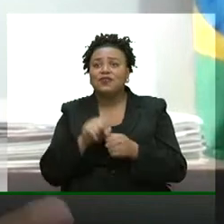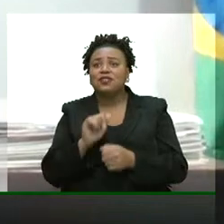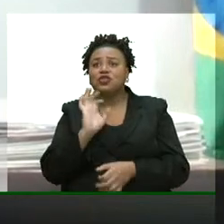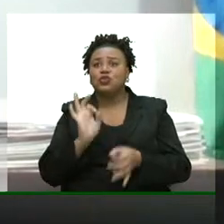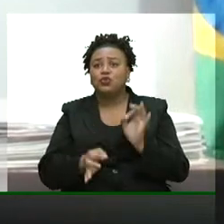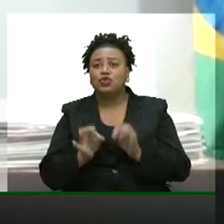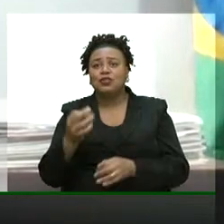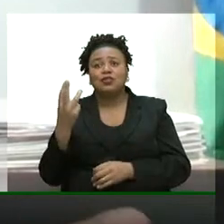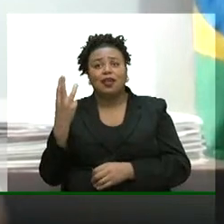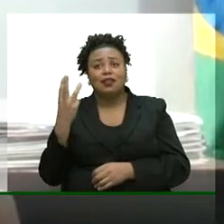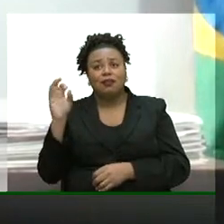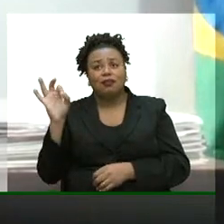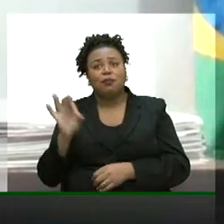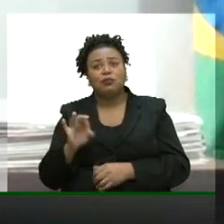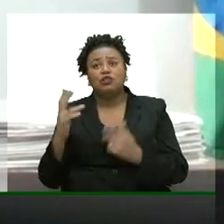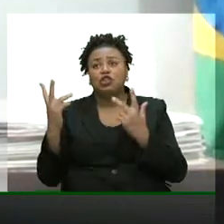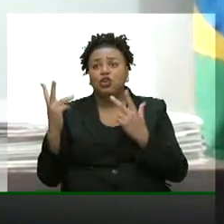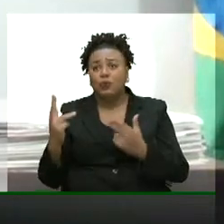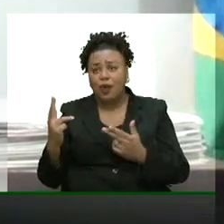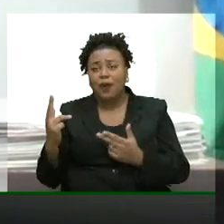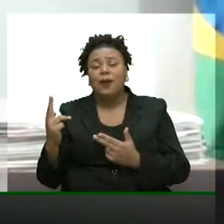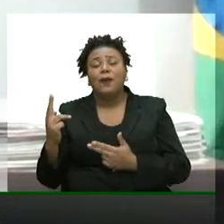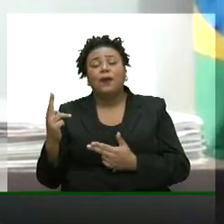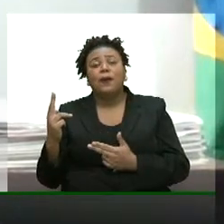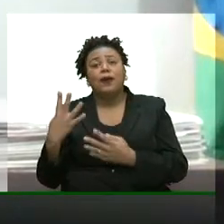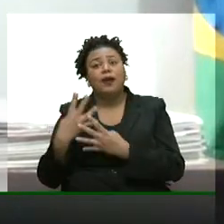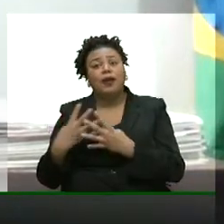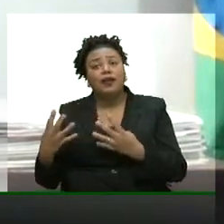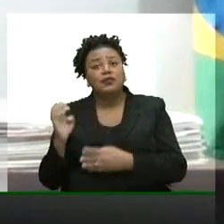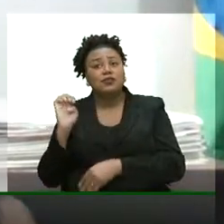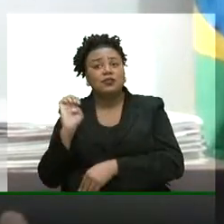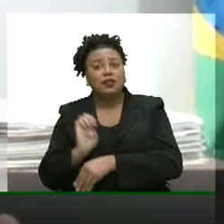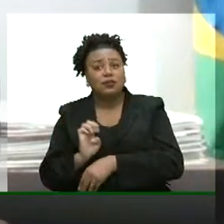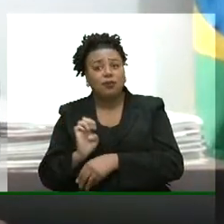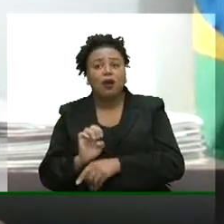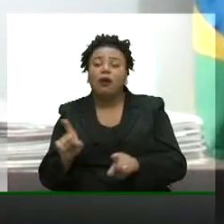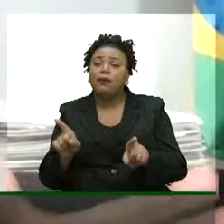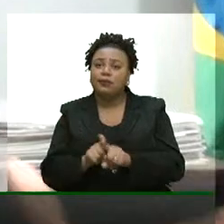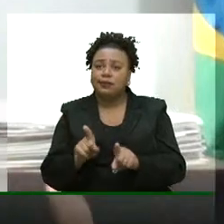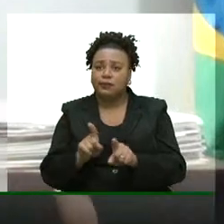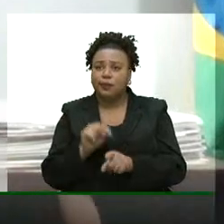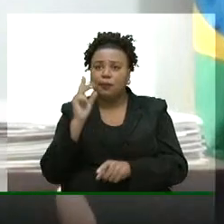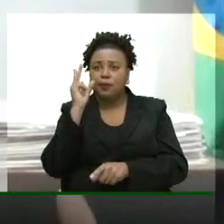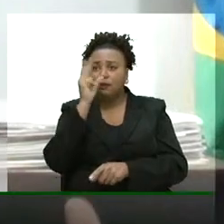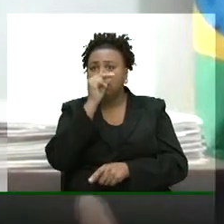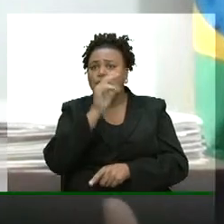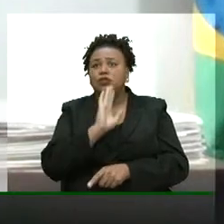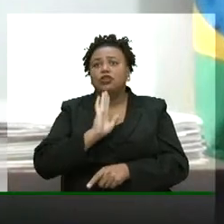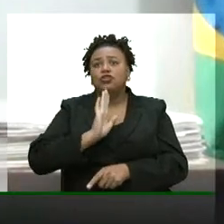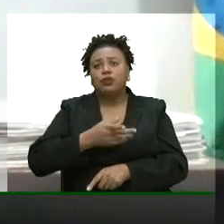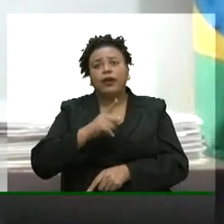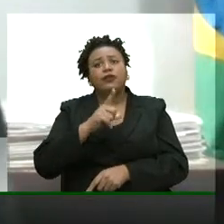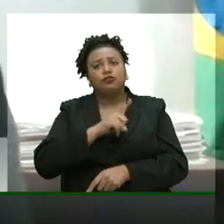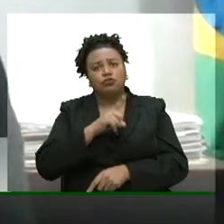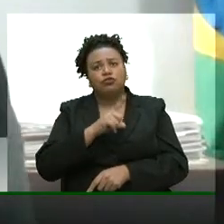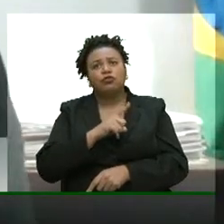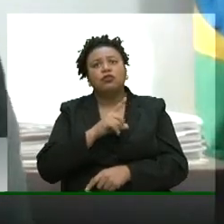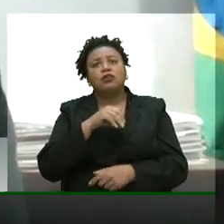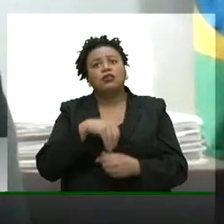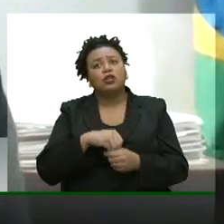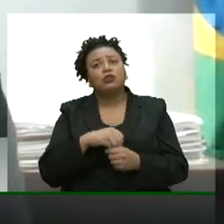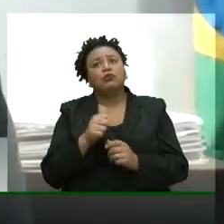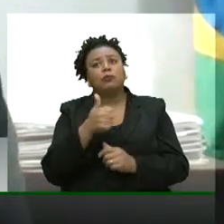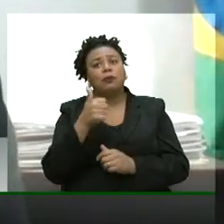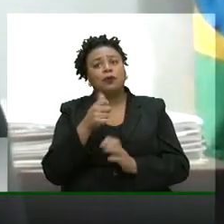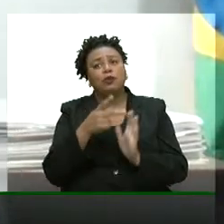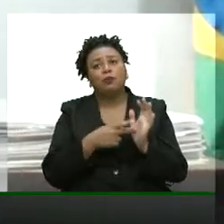justiça, 30%, tanto para da rede estadual quanto da rede municipal, que essa já tinha sido privilegiada no primeiro